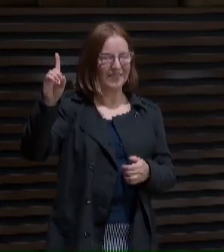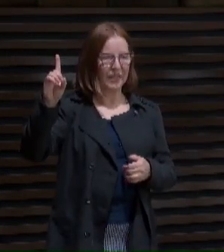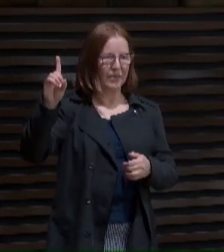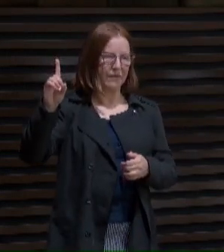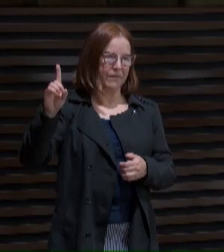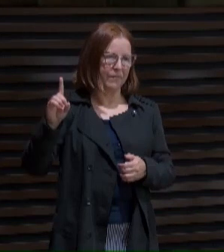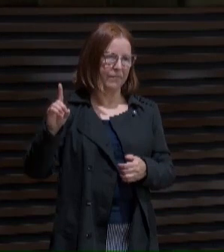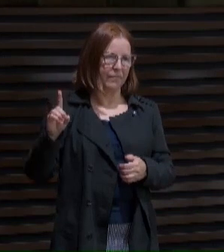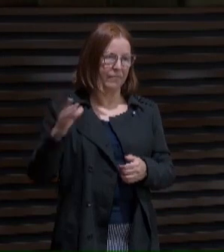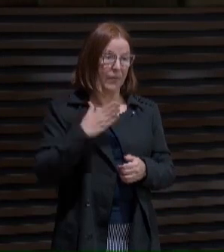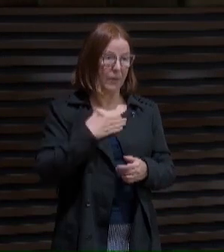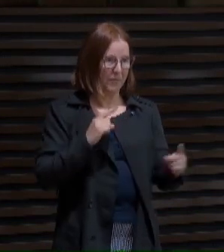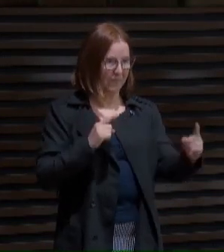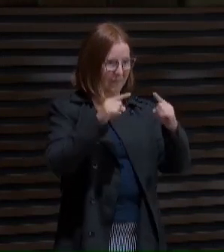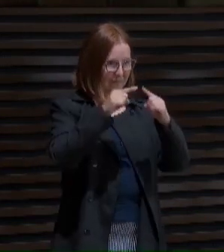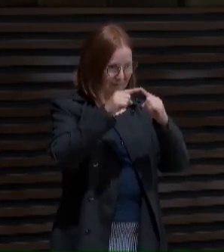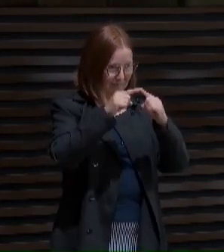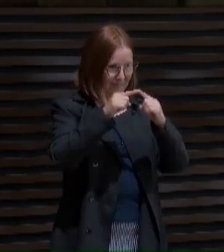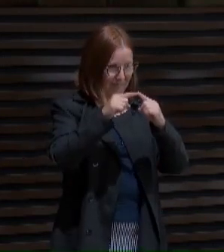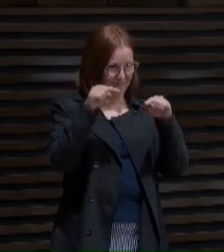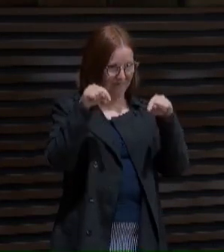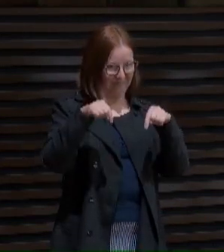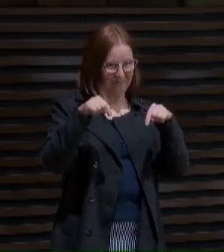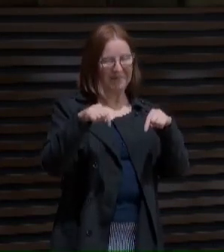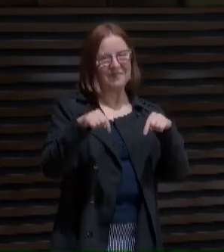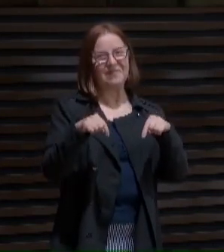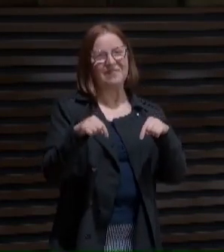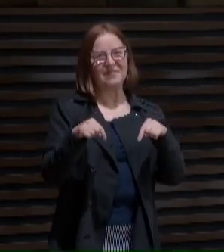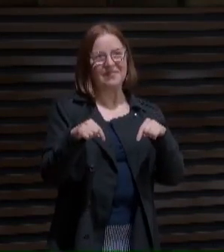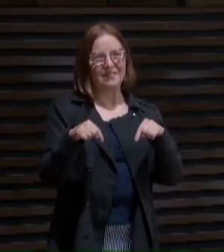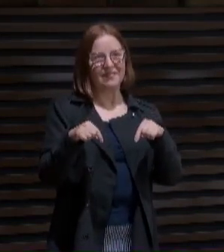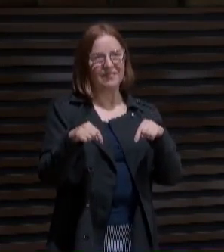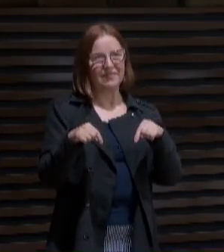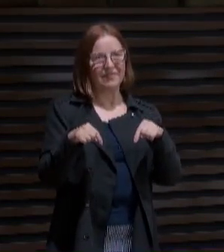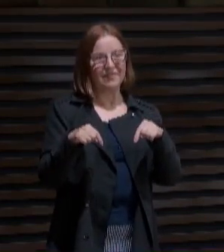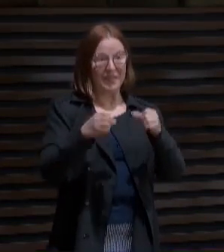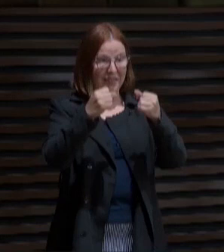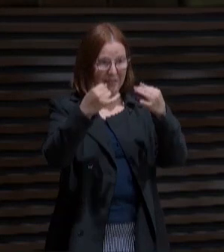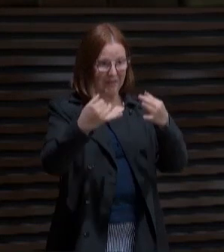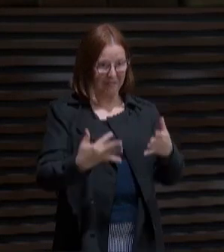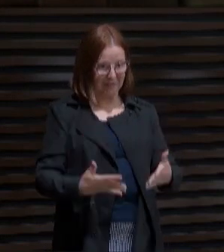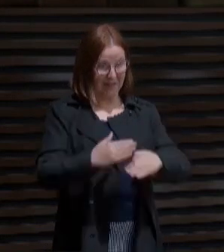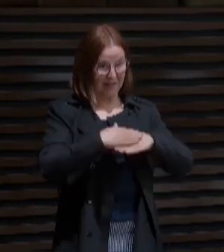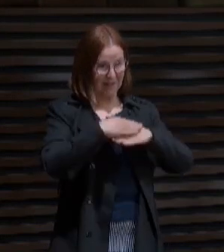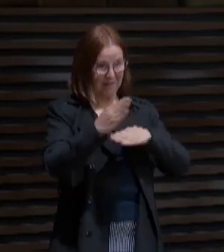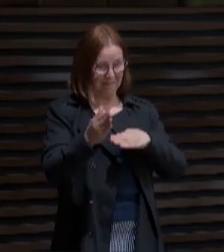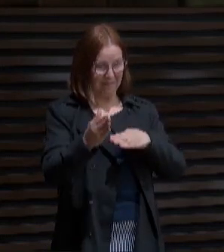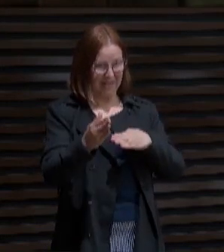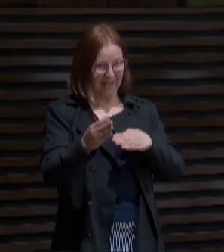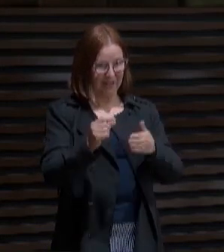E o meu objetivo aqui é tratar um pouquinho mais com relação ao